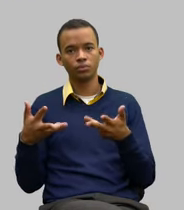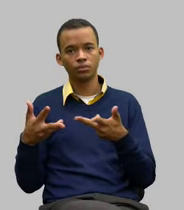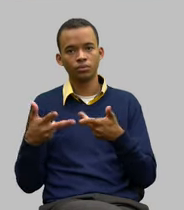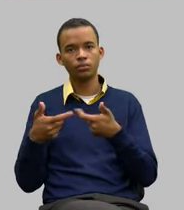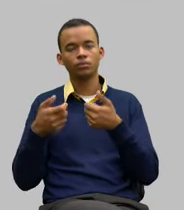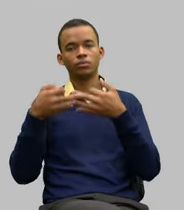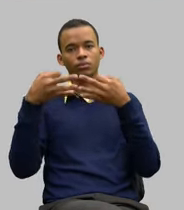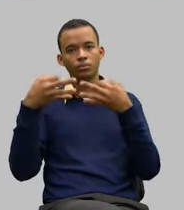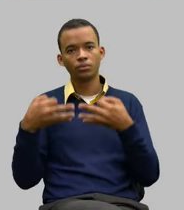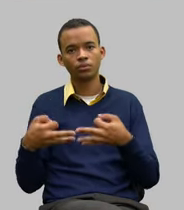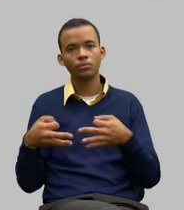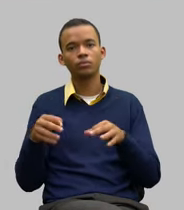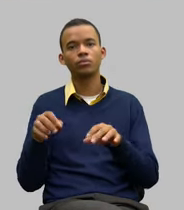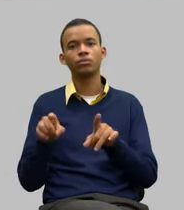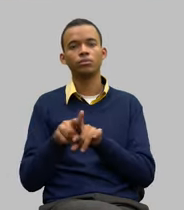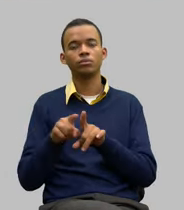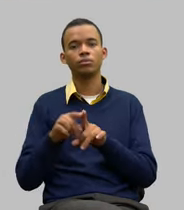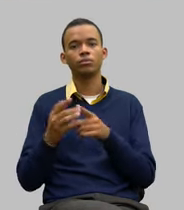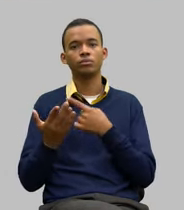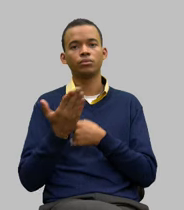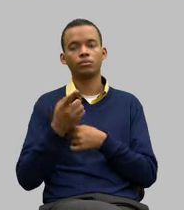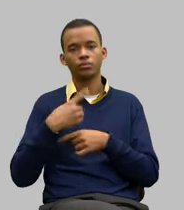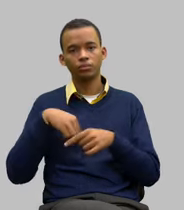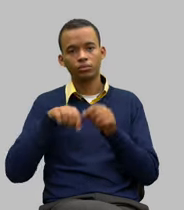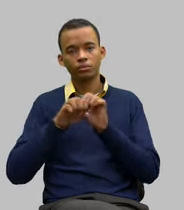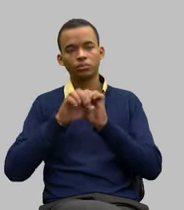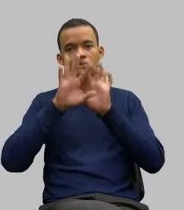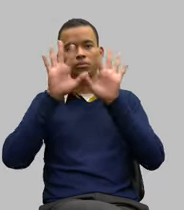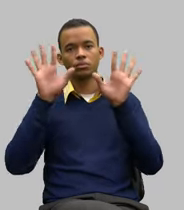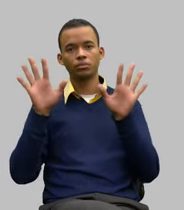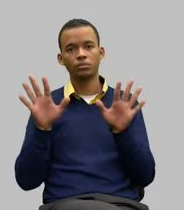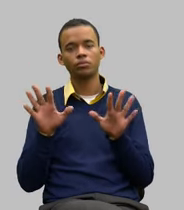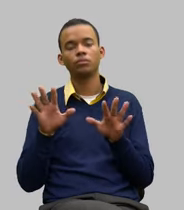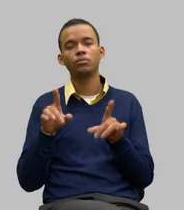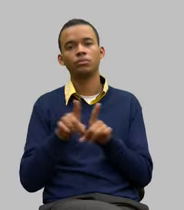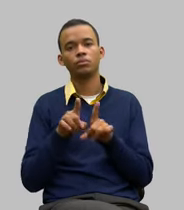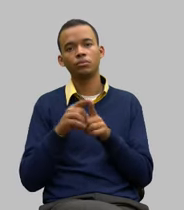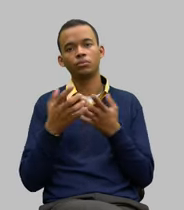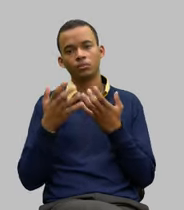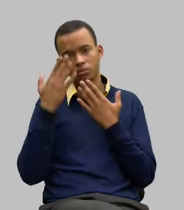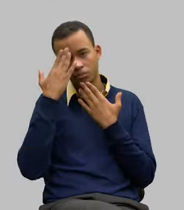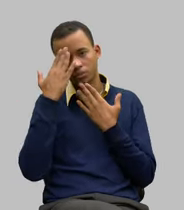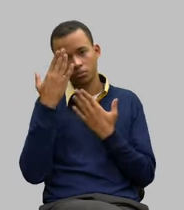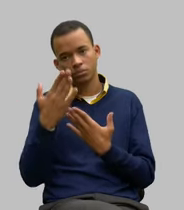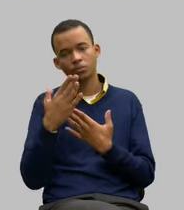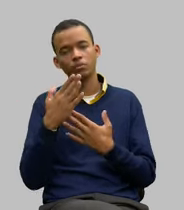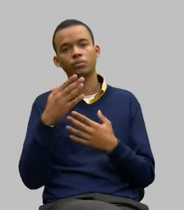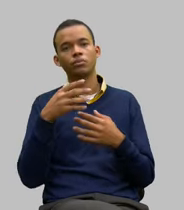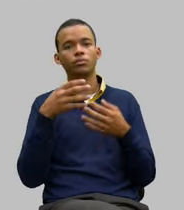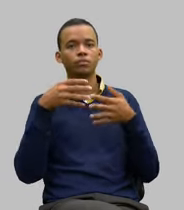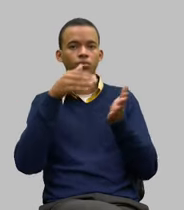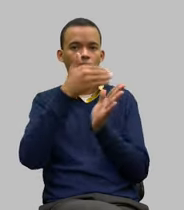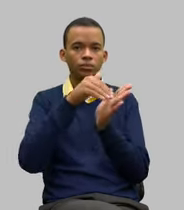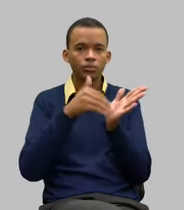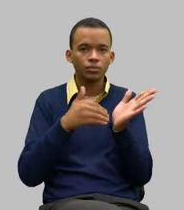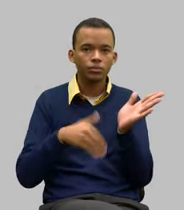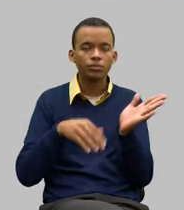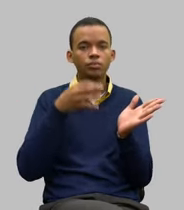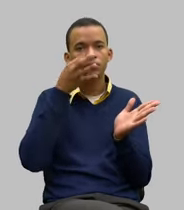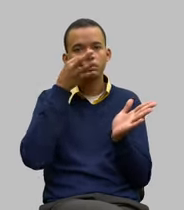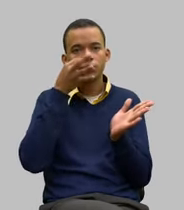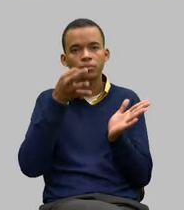bastante esclarecedores e agradecer também a atenção do nosso secretário Rogério Greco e toda a sua